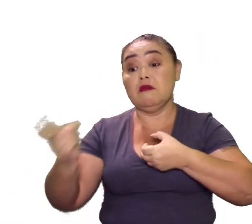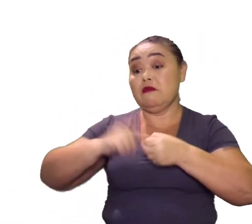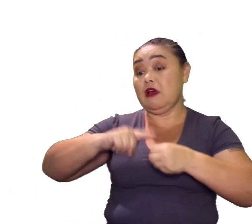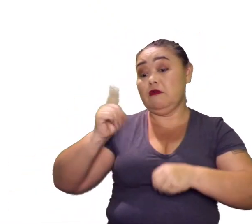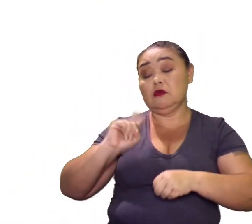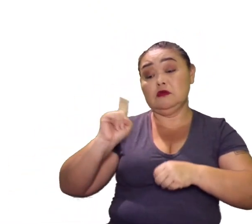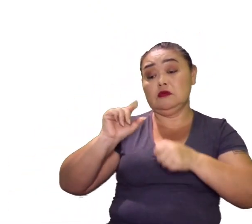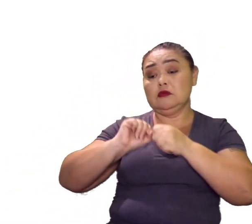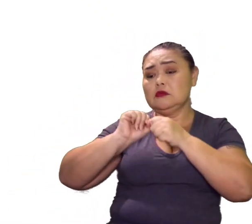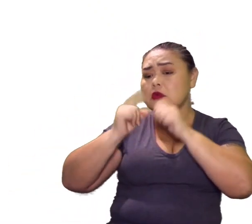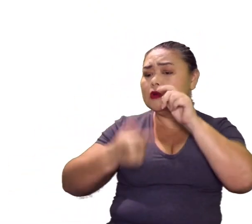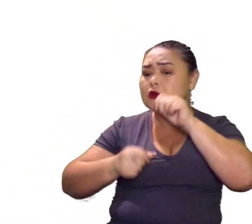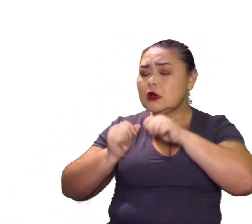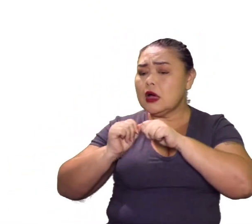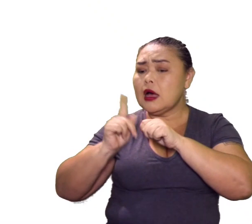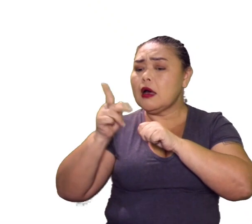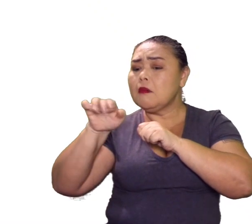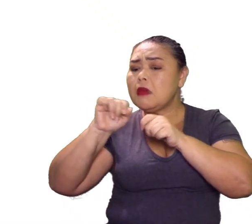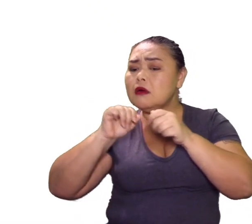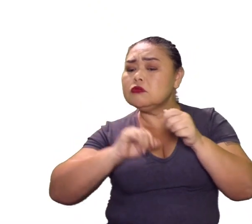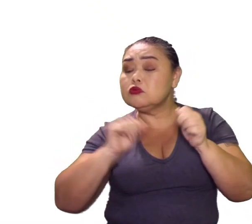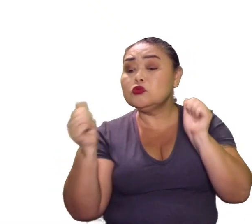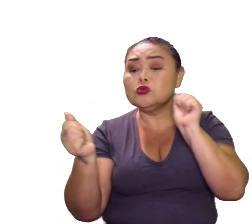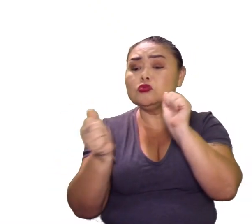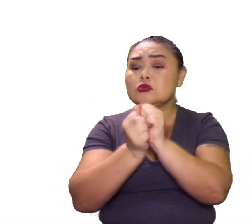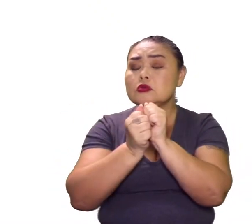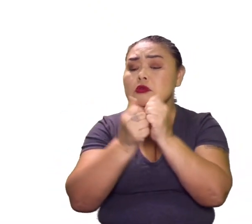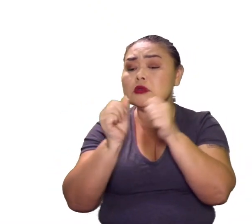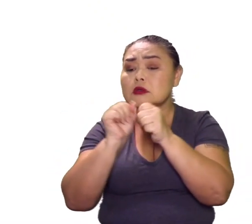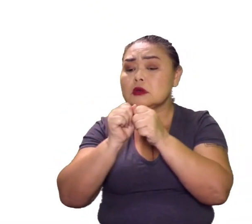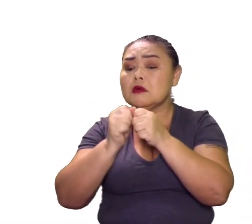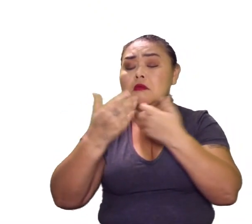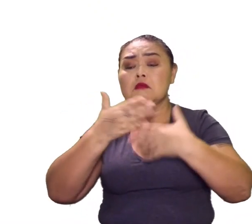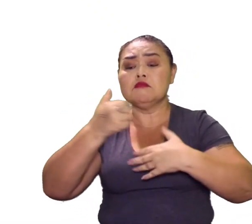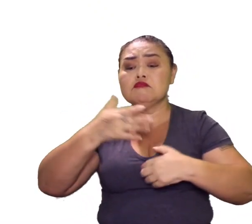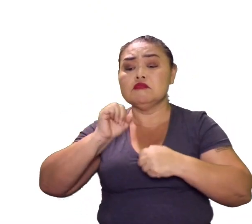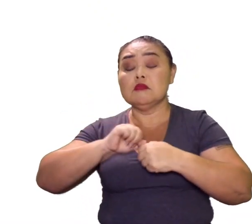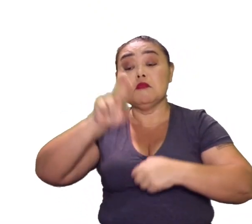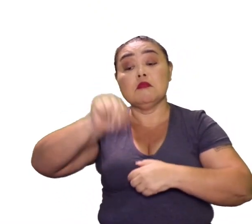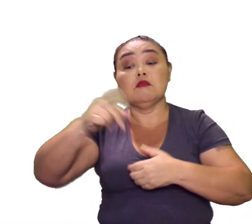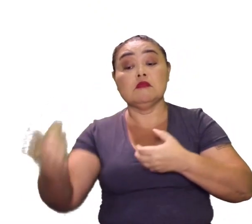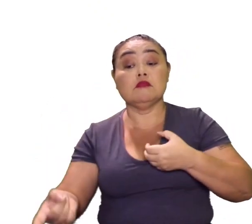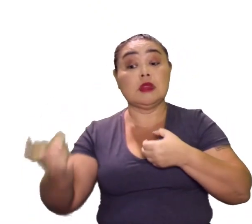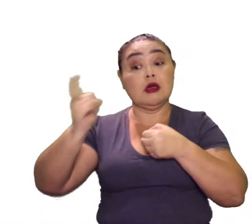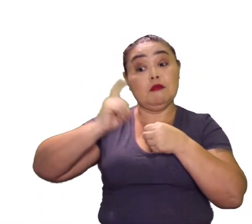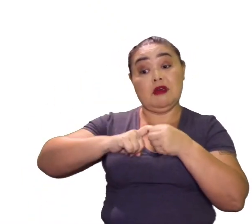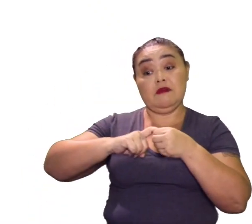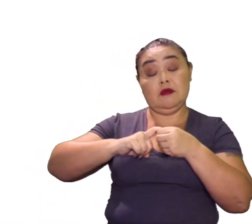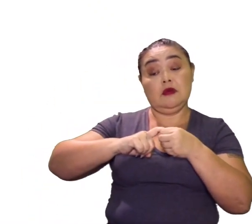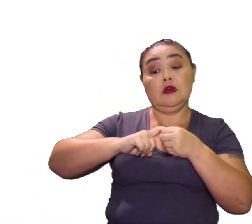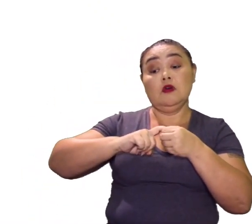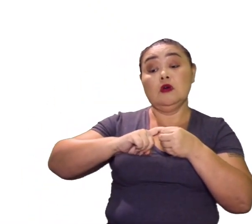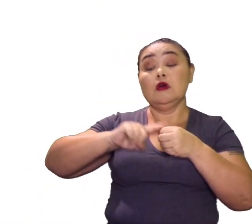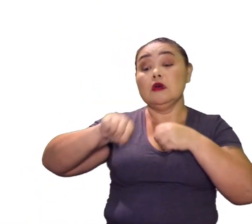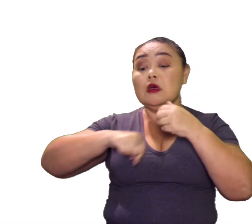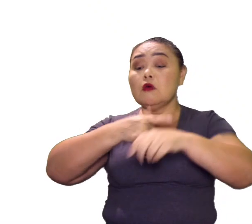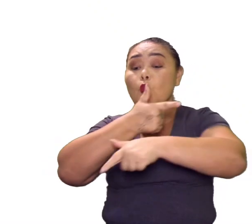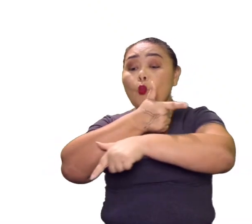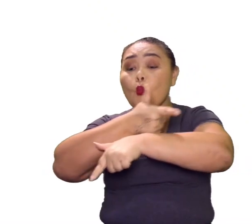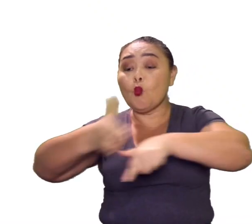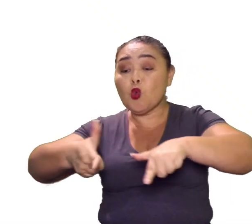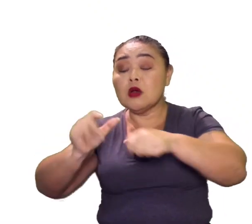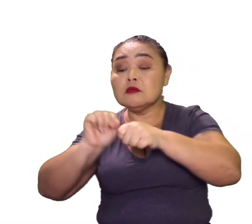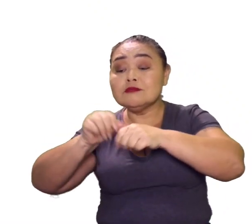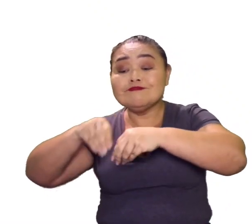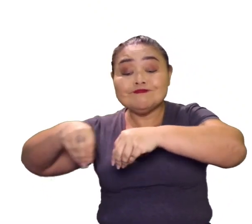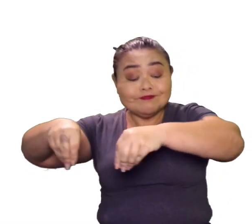voltar. Lá se vai a passarada junto com a macacada para nunca mais voltar. Virou deserto